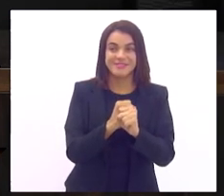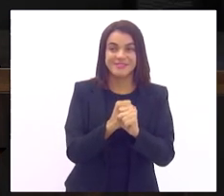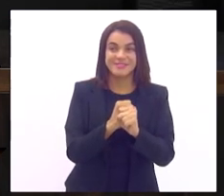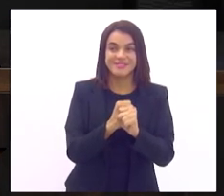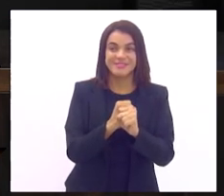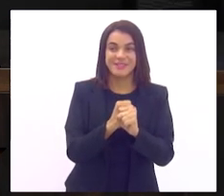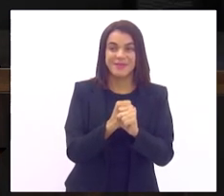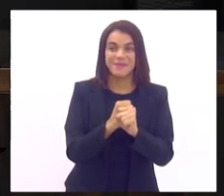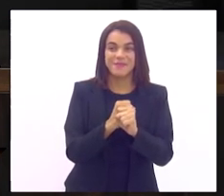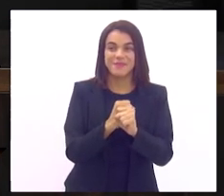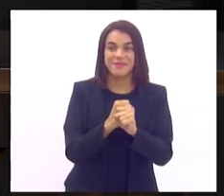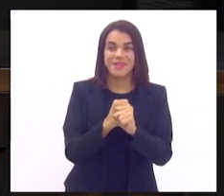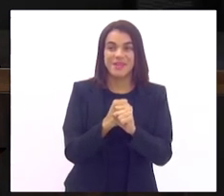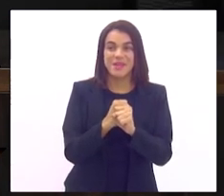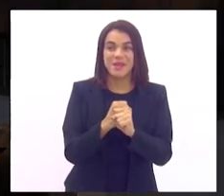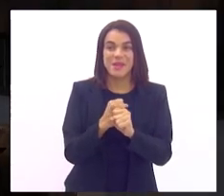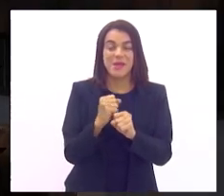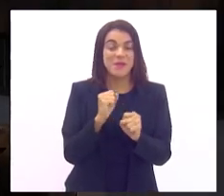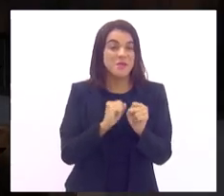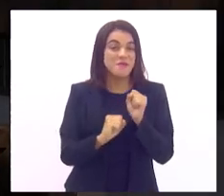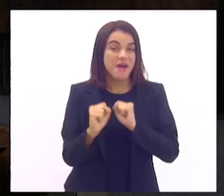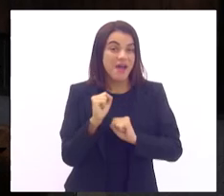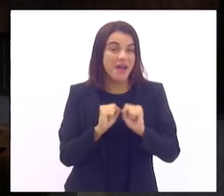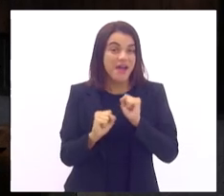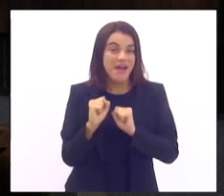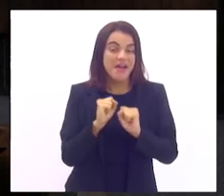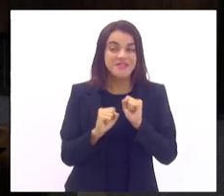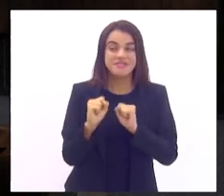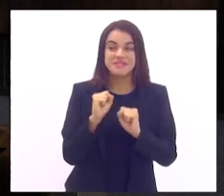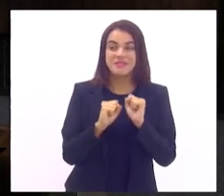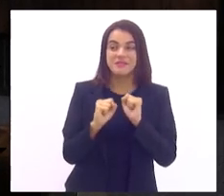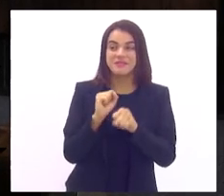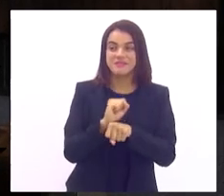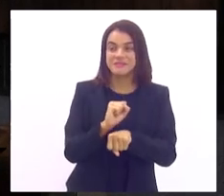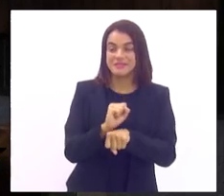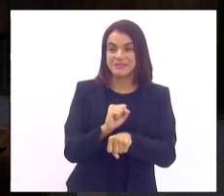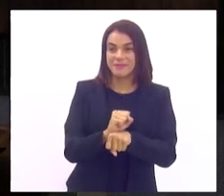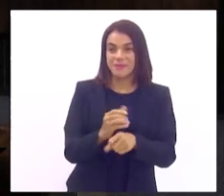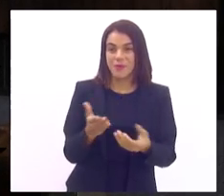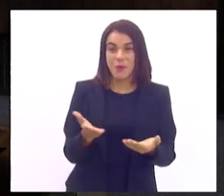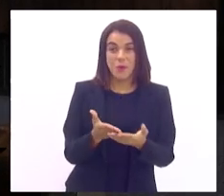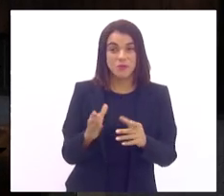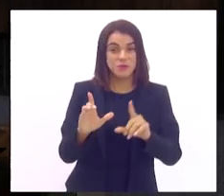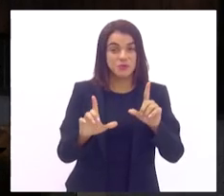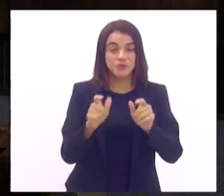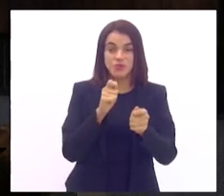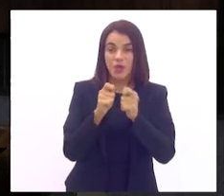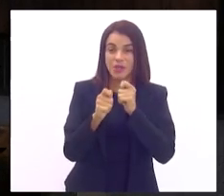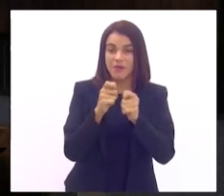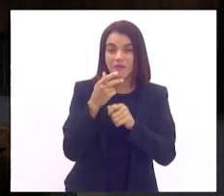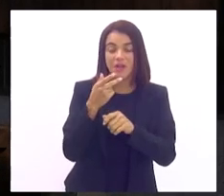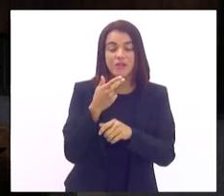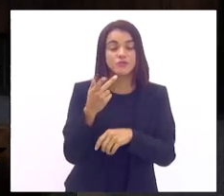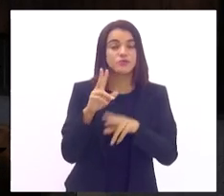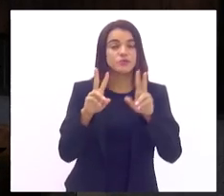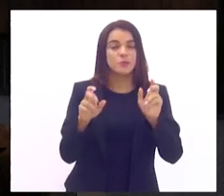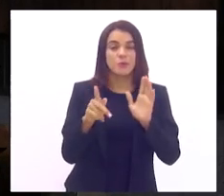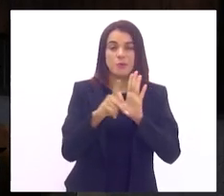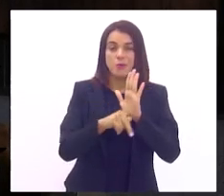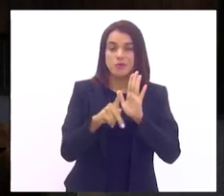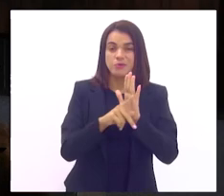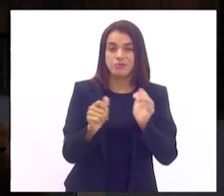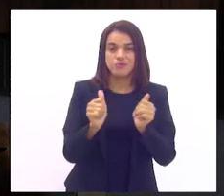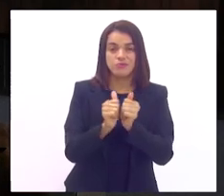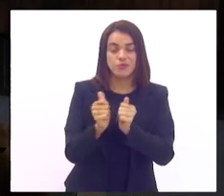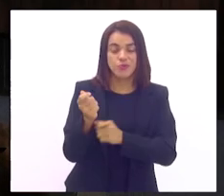tanta coisa para falar que eu acho que ia levar 3 horas. Estamos curtinho para hoje passamos no Bom Dia Rio aí, falando sobre um projeto que a Junta Comercial fez, junto